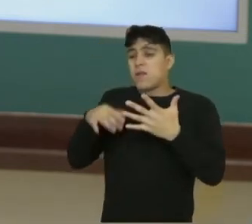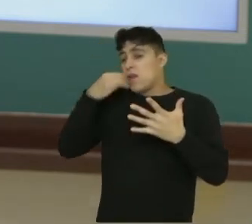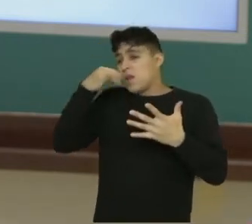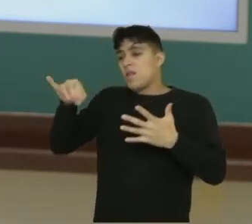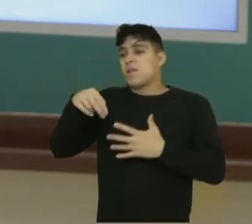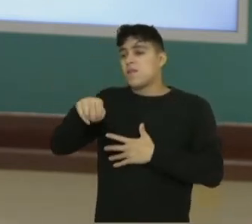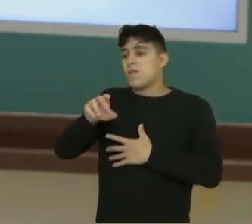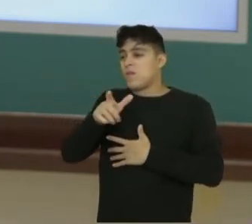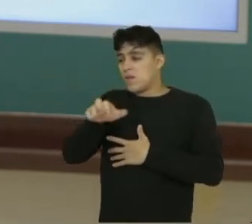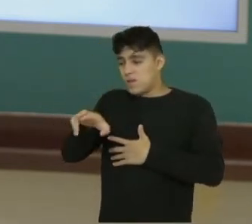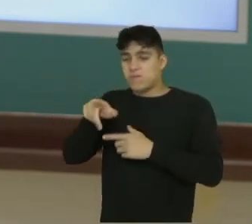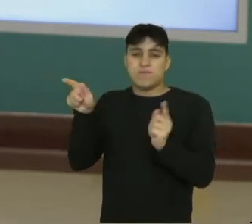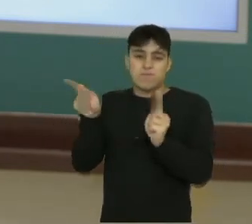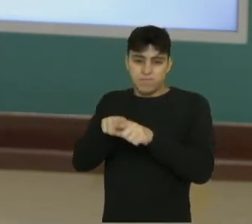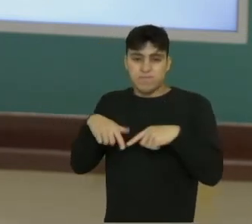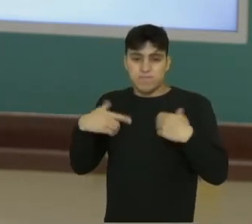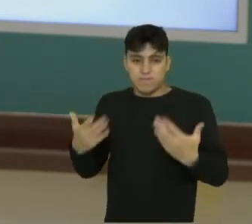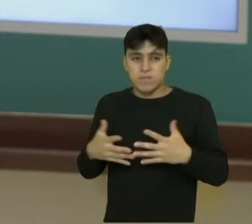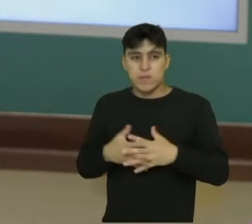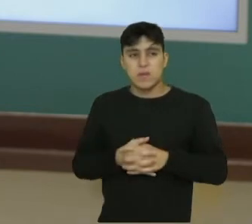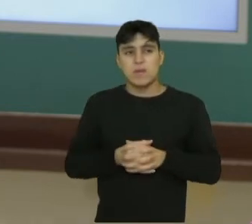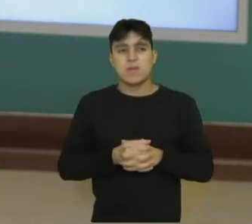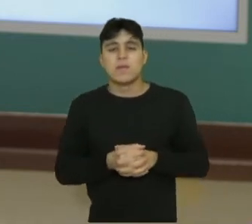nuclear, certo? Bem,